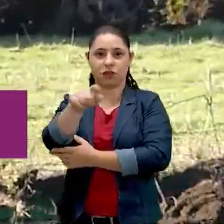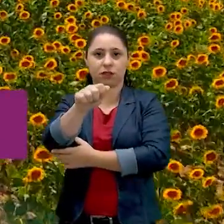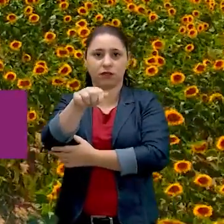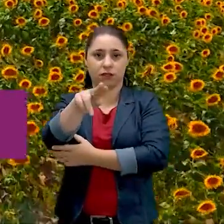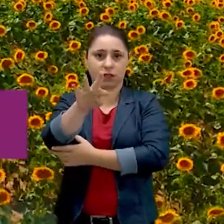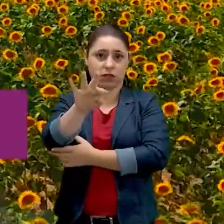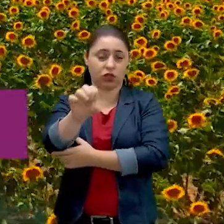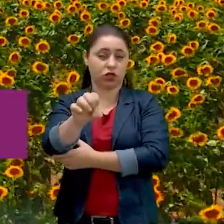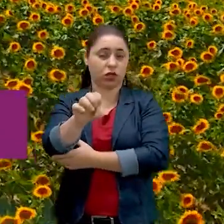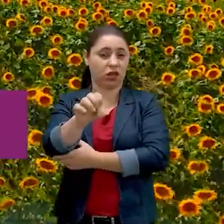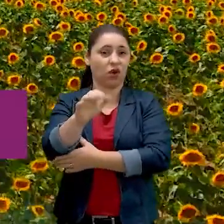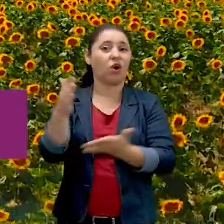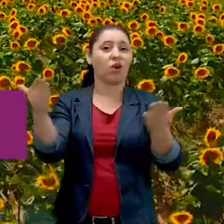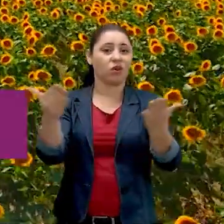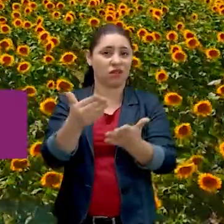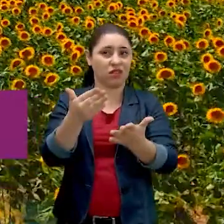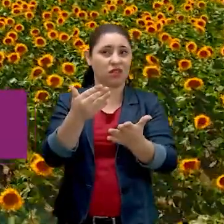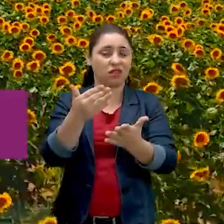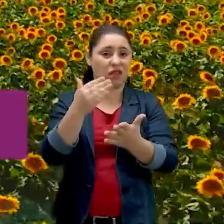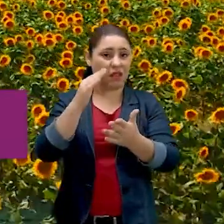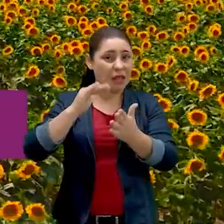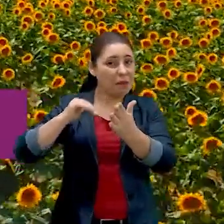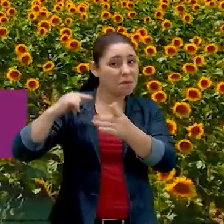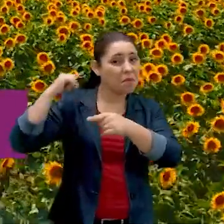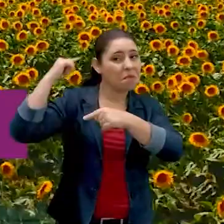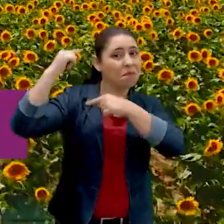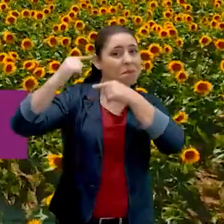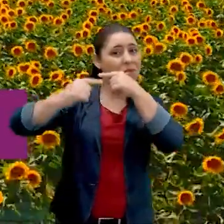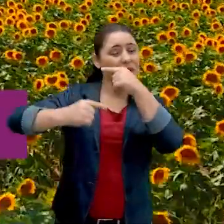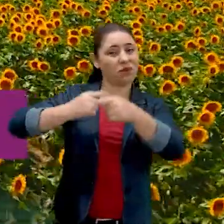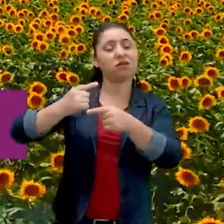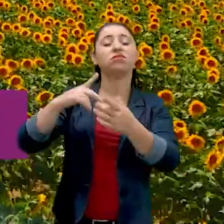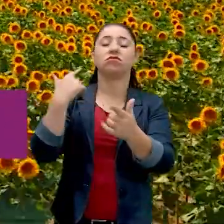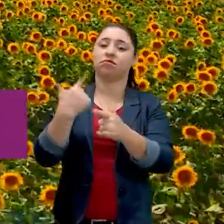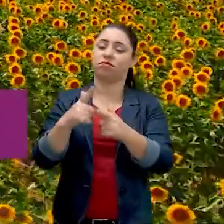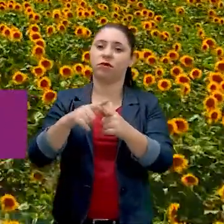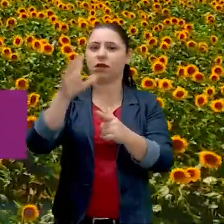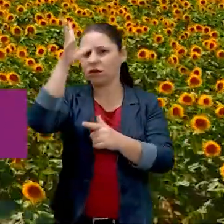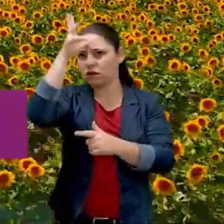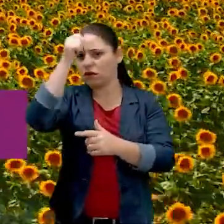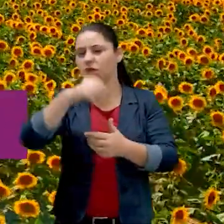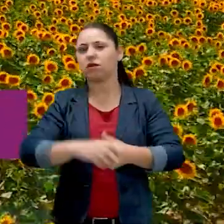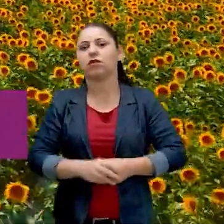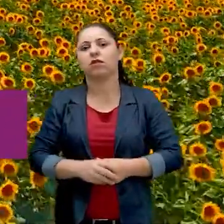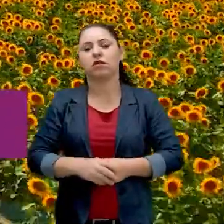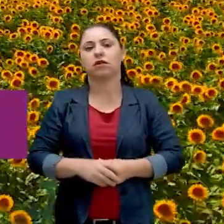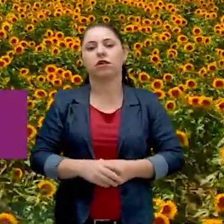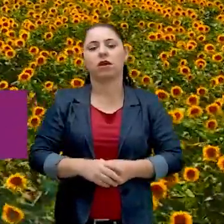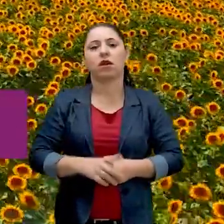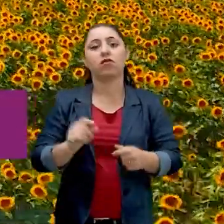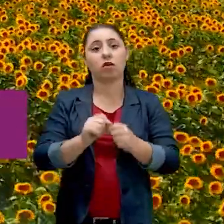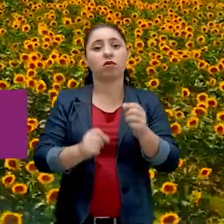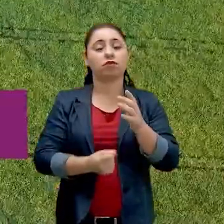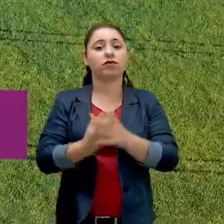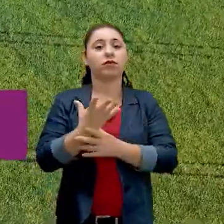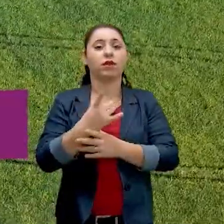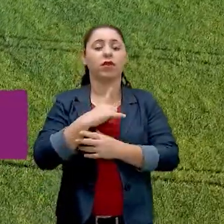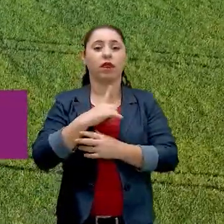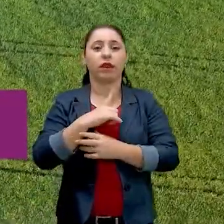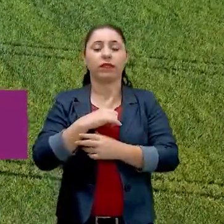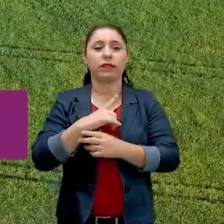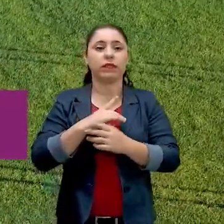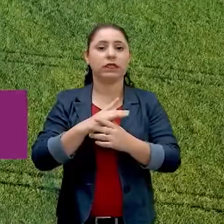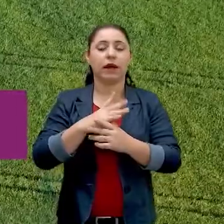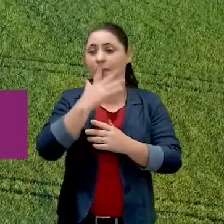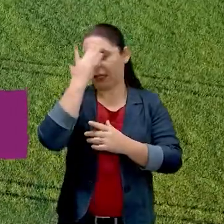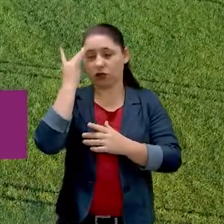safra. Para a segunda safra, a gente vai ter problemas. Mas quais são as soluções? A gente extraiu o nosso fertilizante? Isso que tem